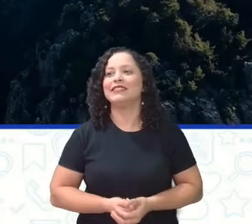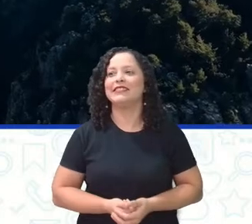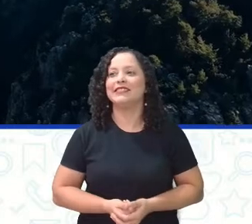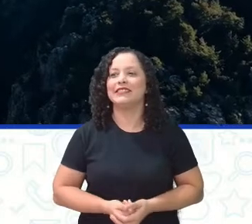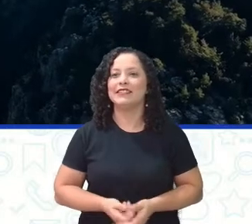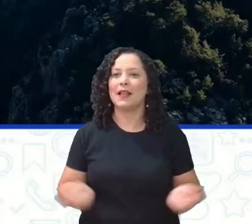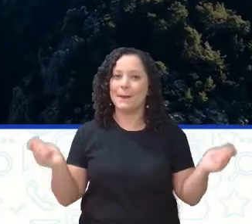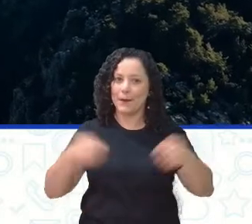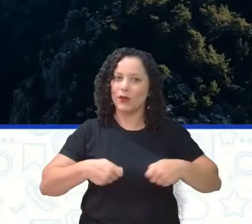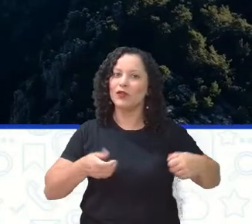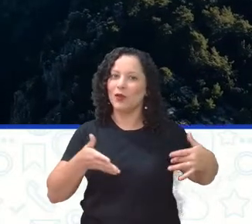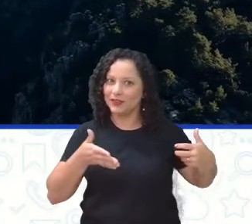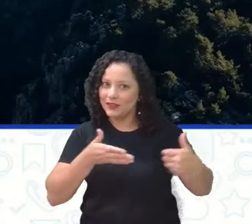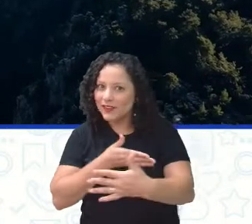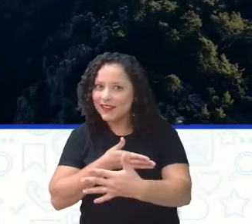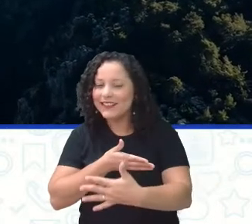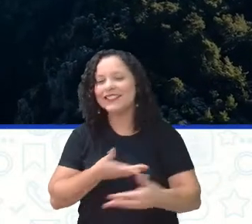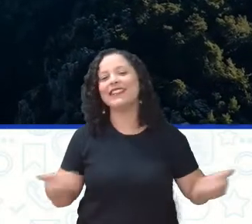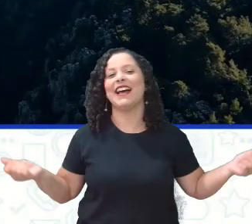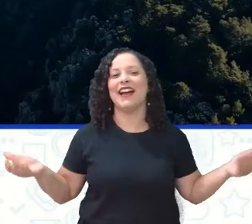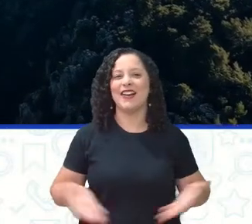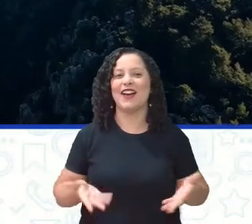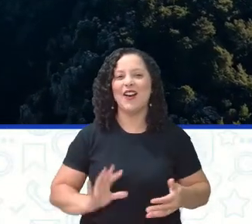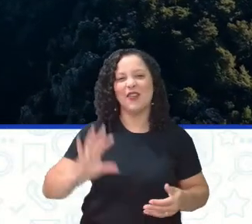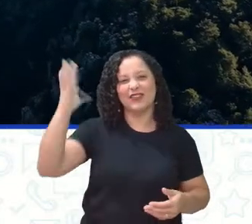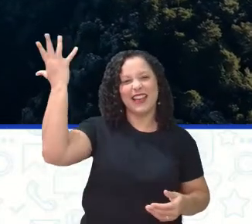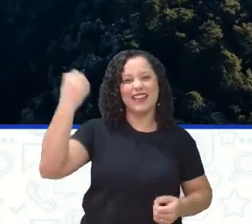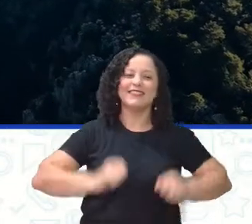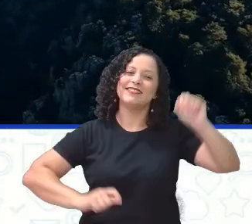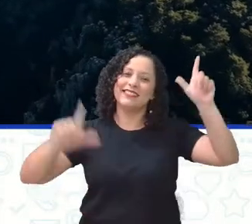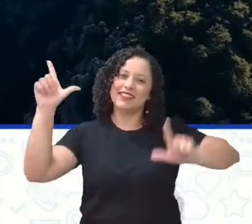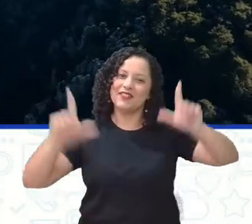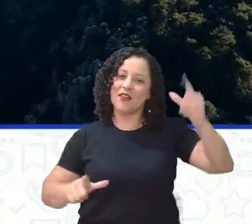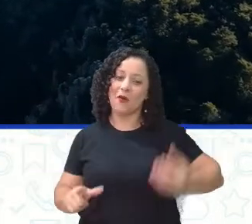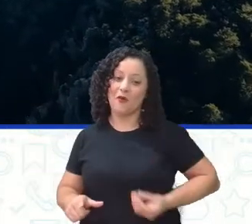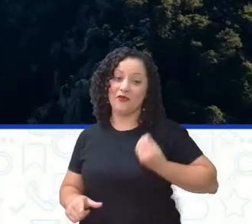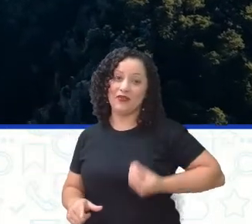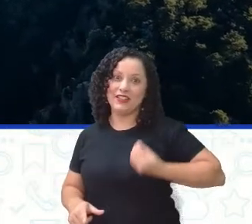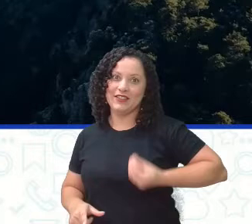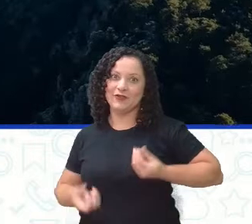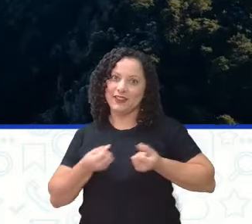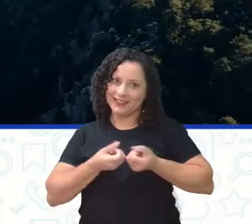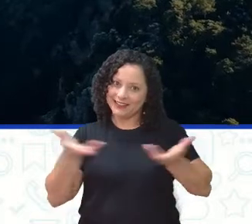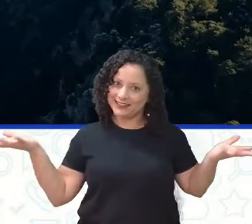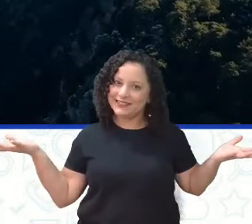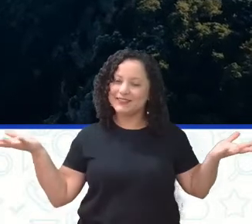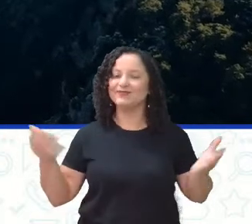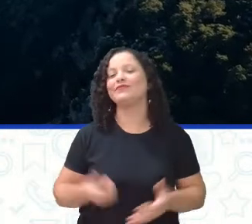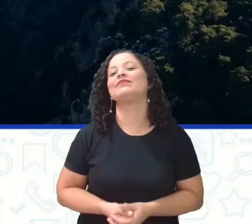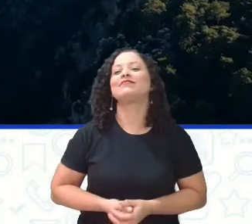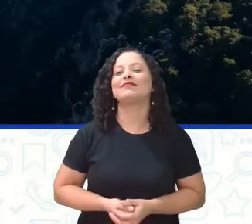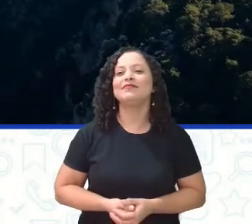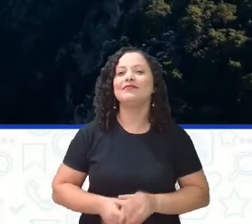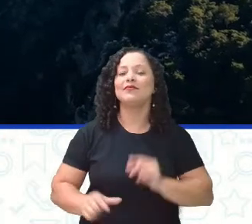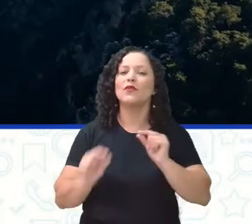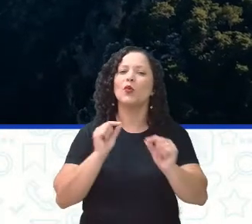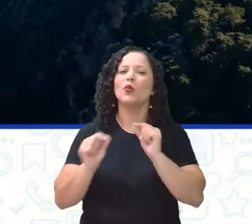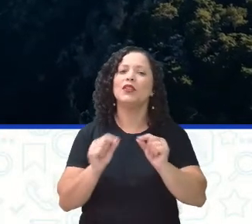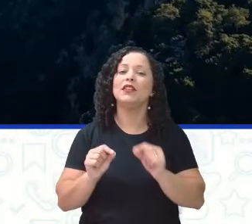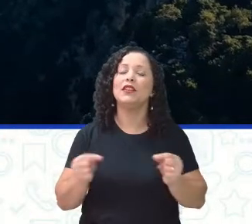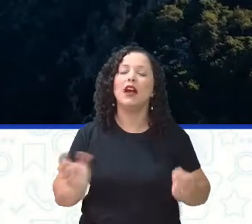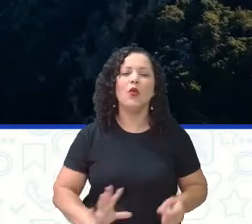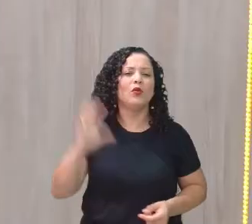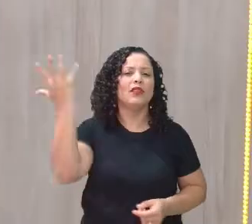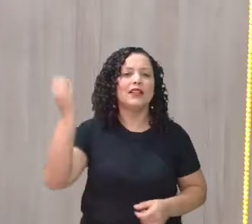Posso continuar, né? Agora, olha só, acontece, minha gente. É a TV brasileira, nós estamos aqui ao vivo, né? E aí vai atuar, Débora, de 3